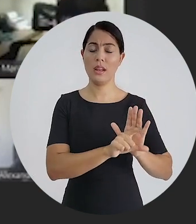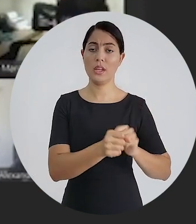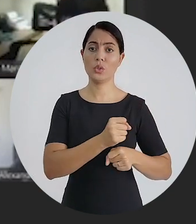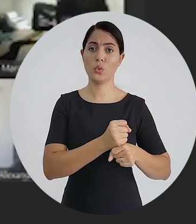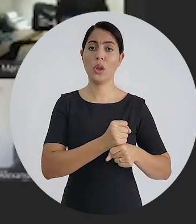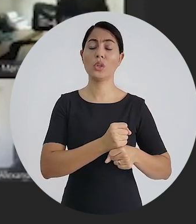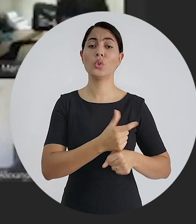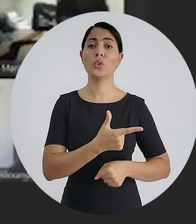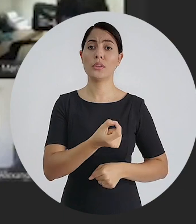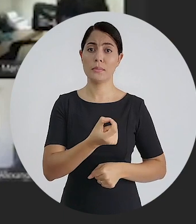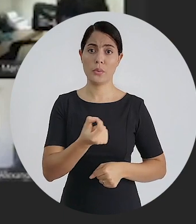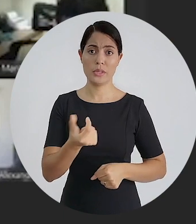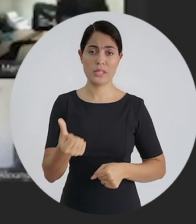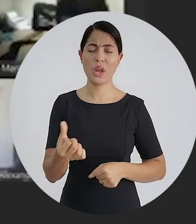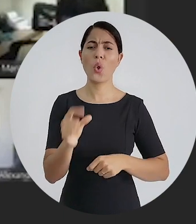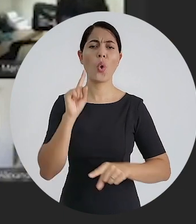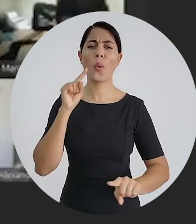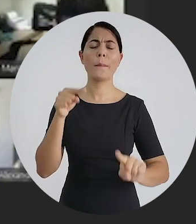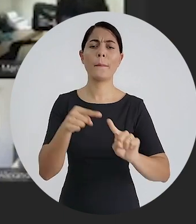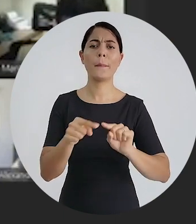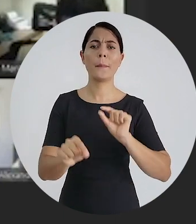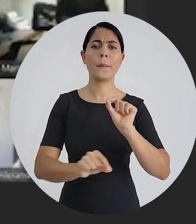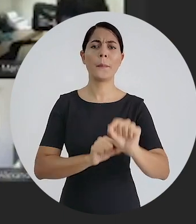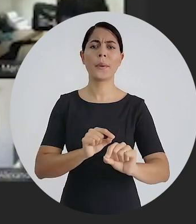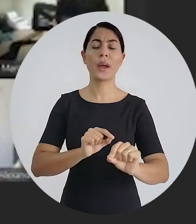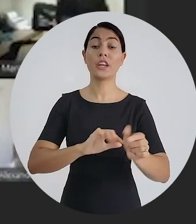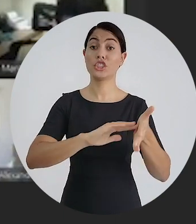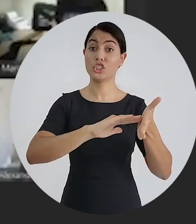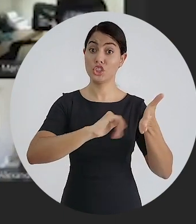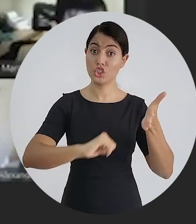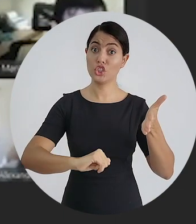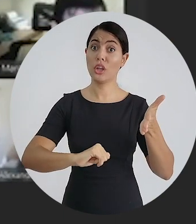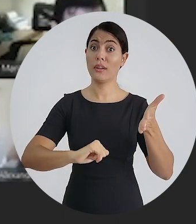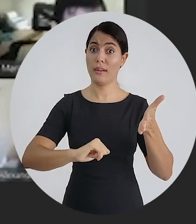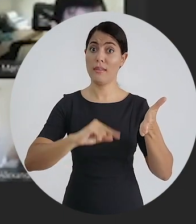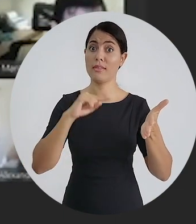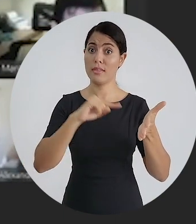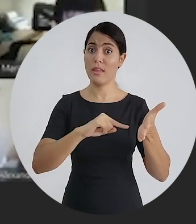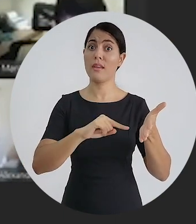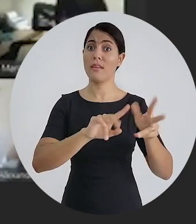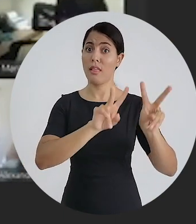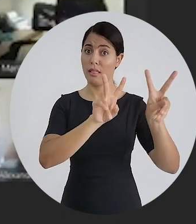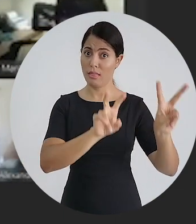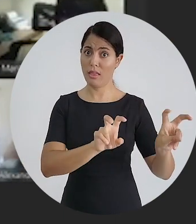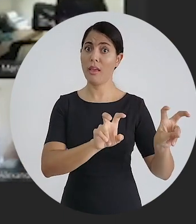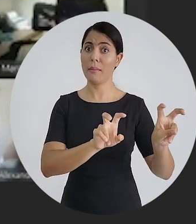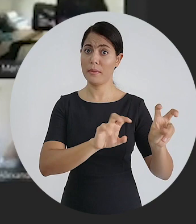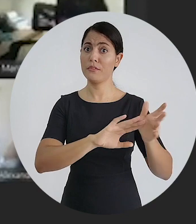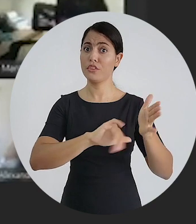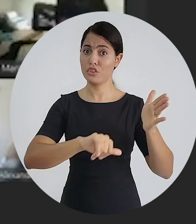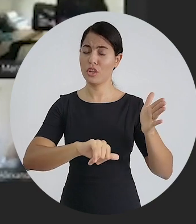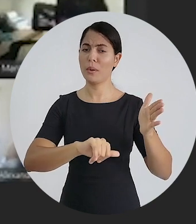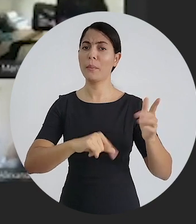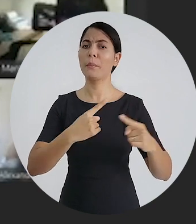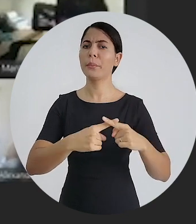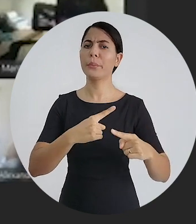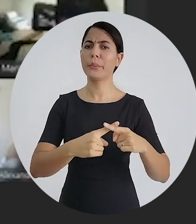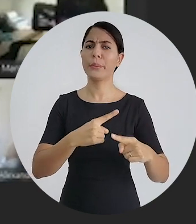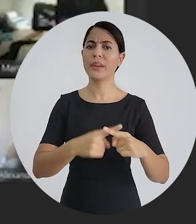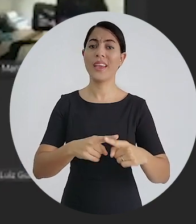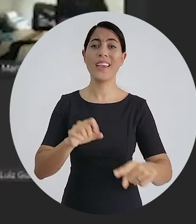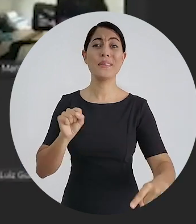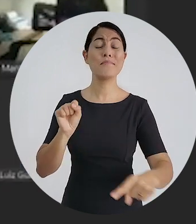de modo a excluir do ordenamento jurídico a interpretação inconstitucional dos referidos dispositivos